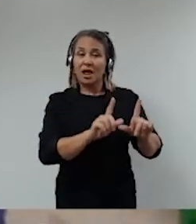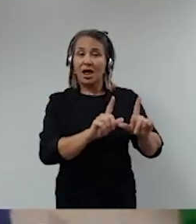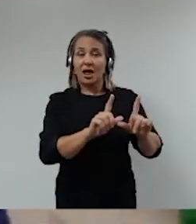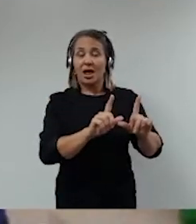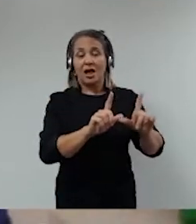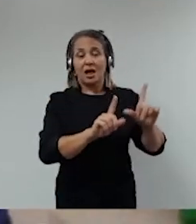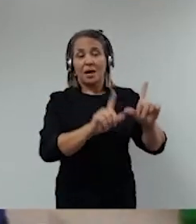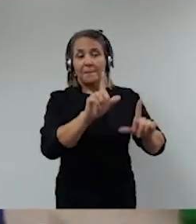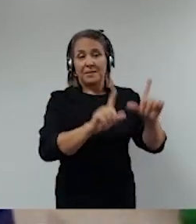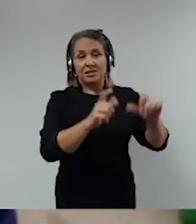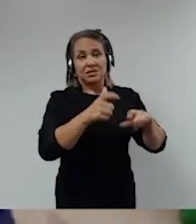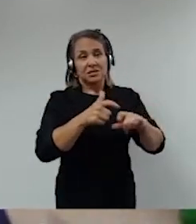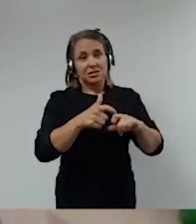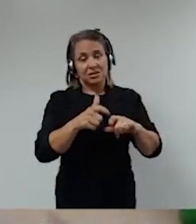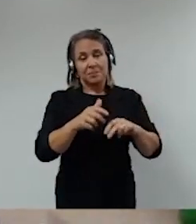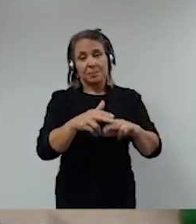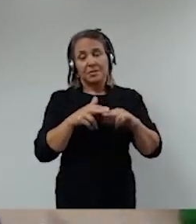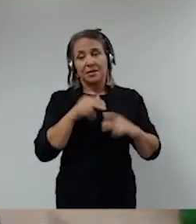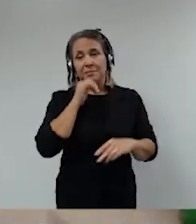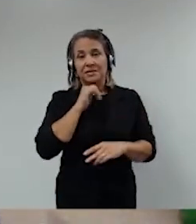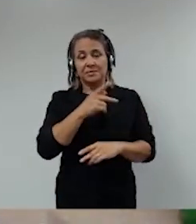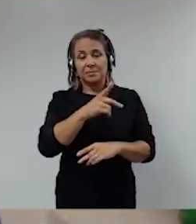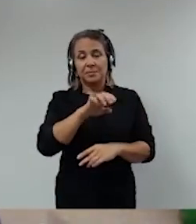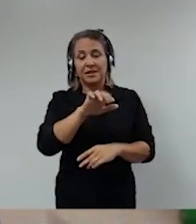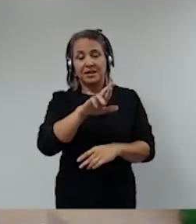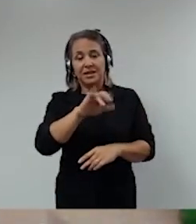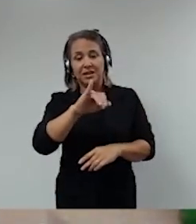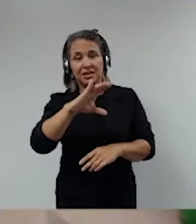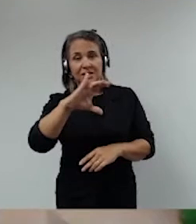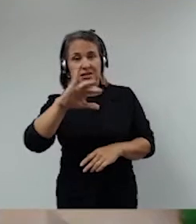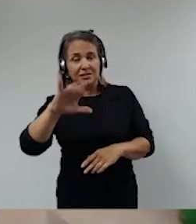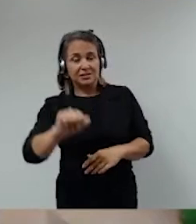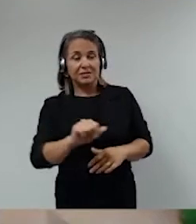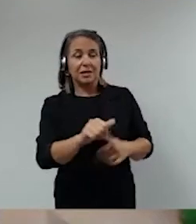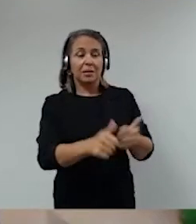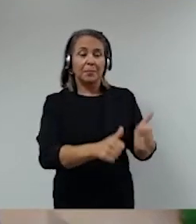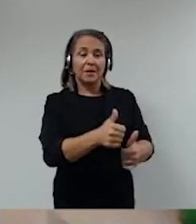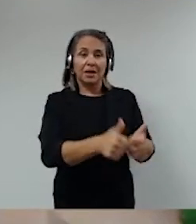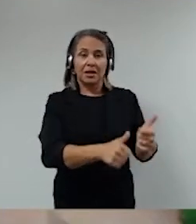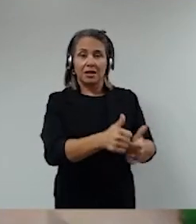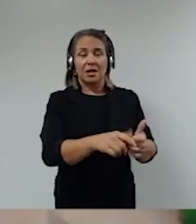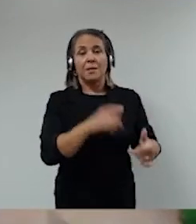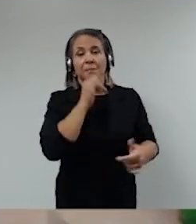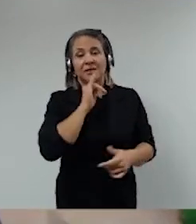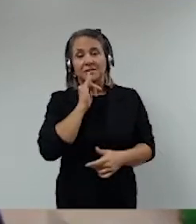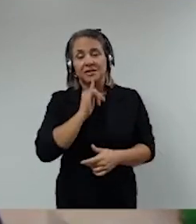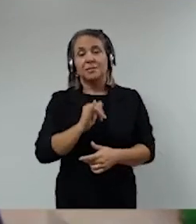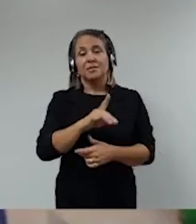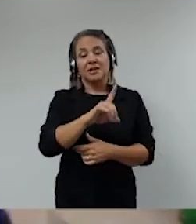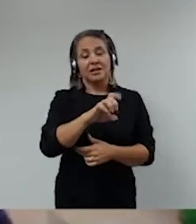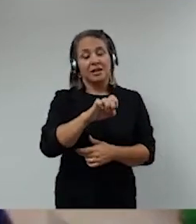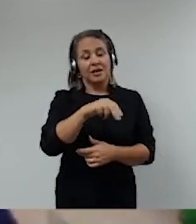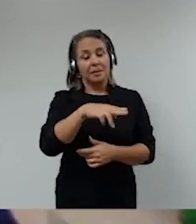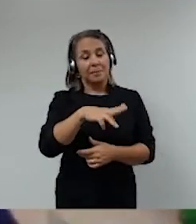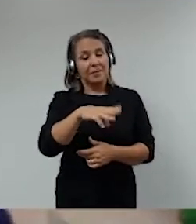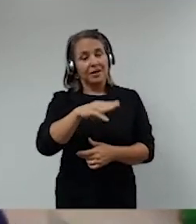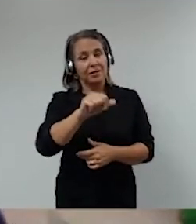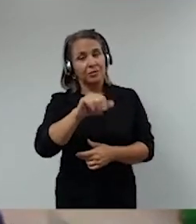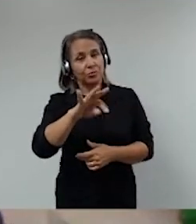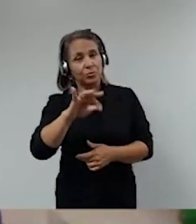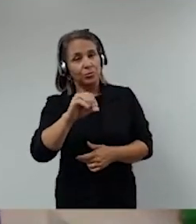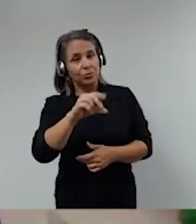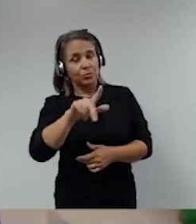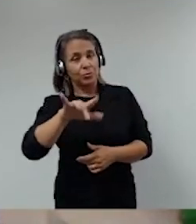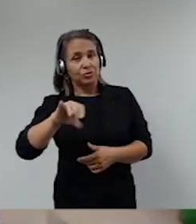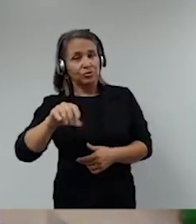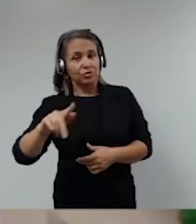telemedicina através da teleperícia, por exemplo. Alguns entendem que na teledermatologia o uso da telemedicina é um